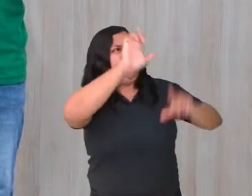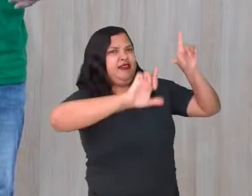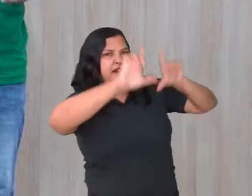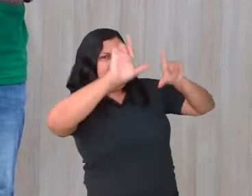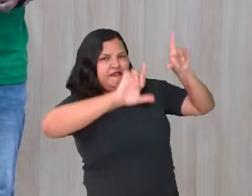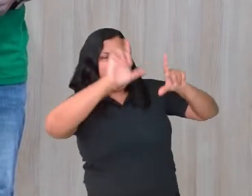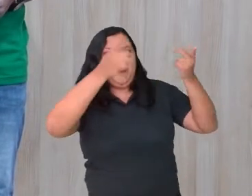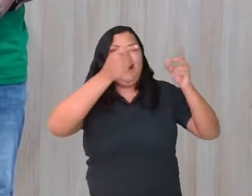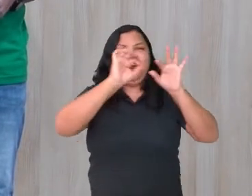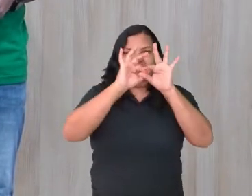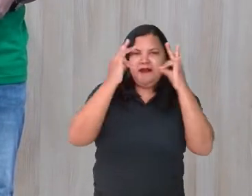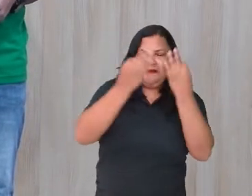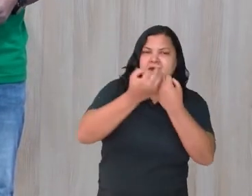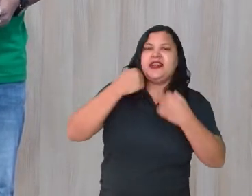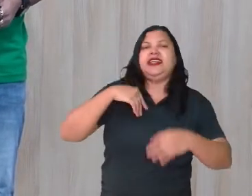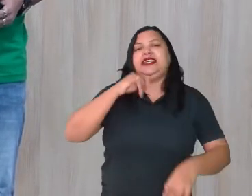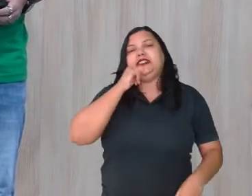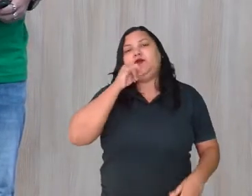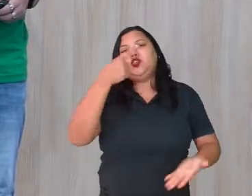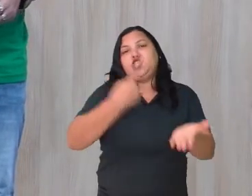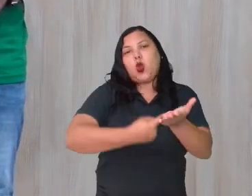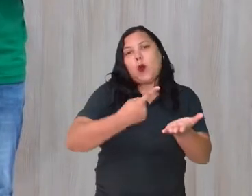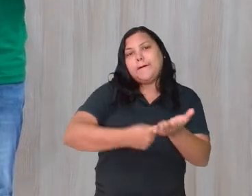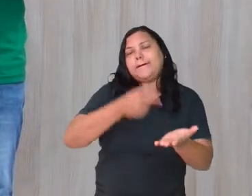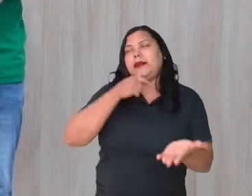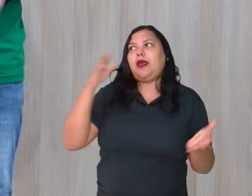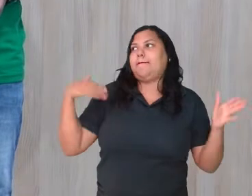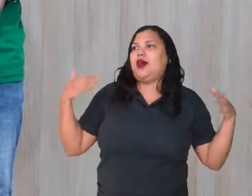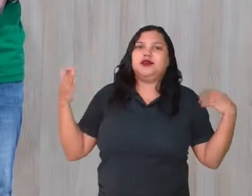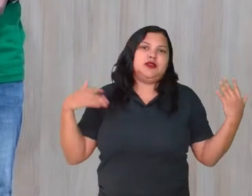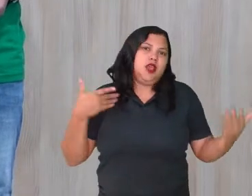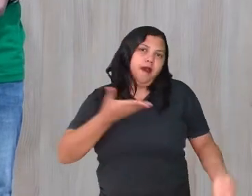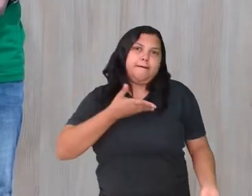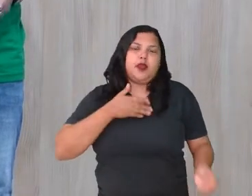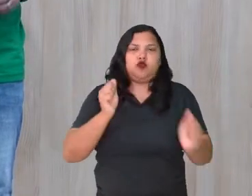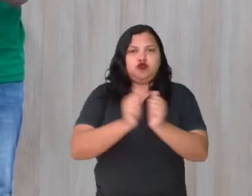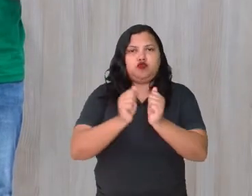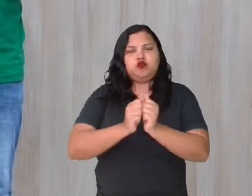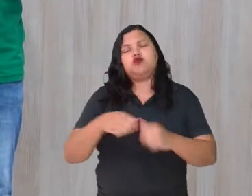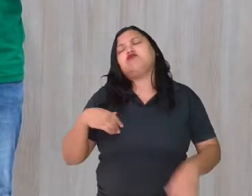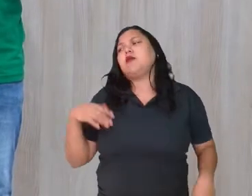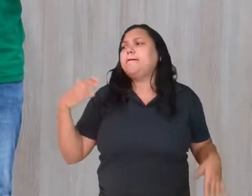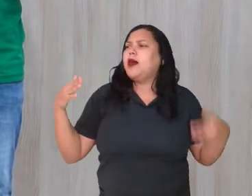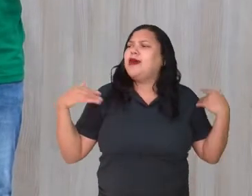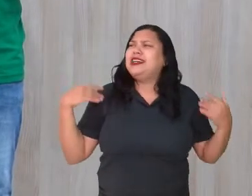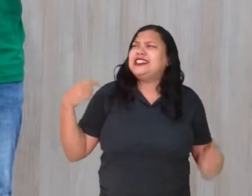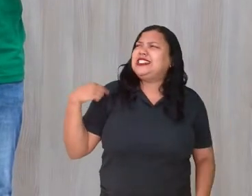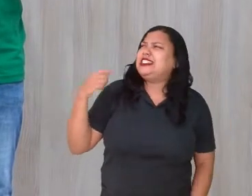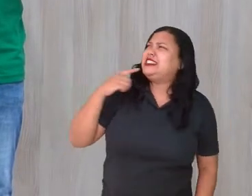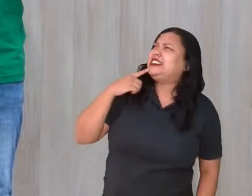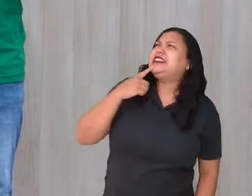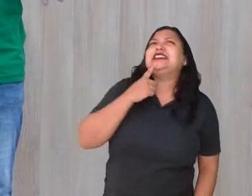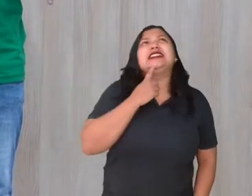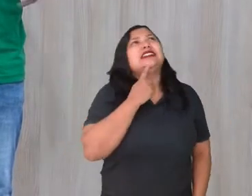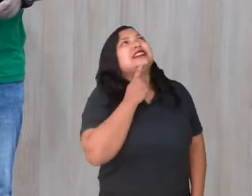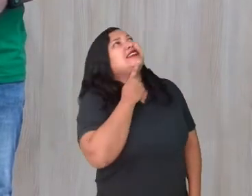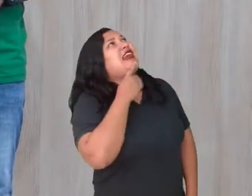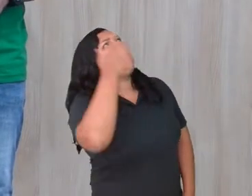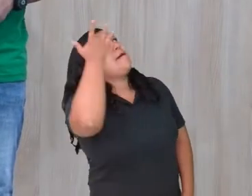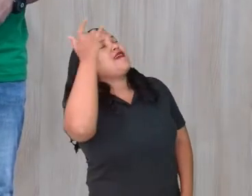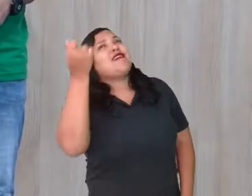nosso cotidiano, ou seja, às vezes você marca para ir com os colegas alguma coisa para um determinado lugar, mas percebe que, opa, o dia